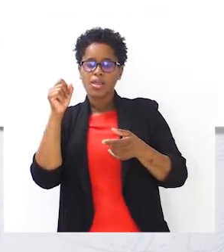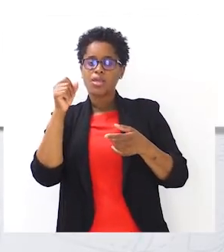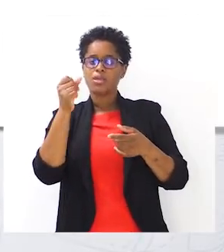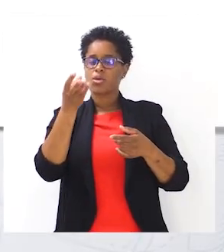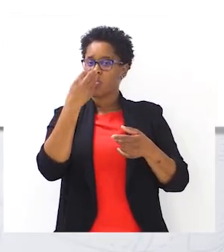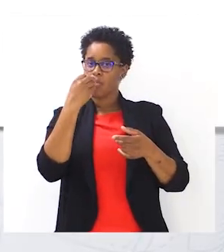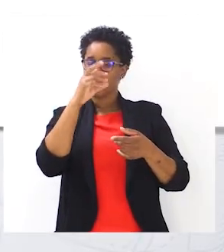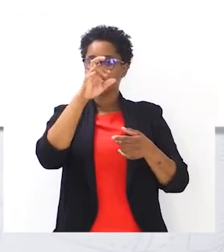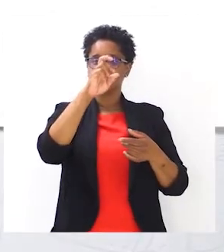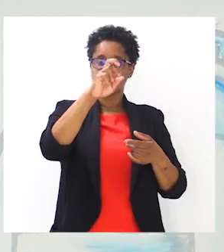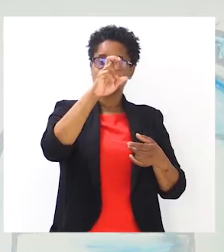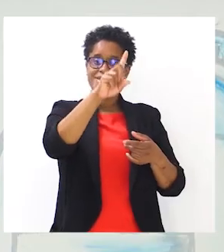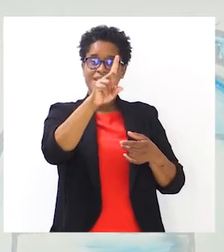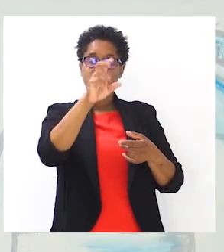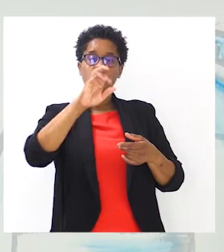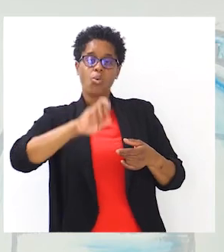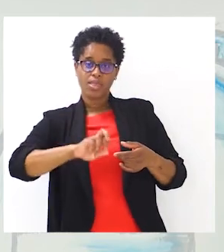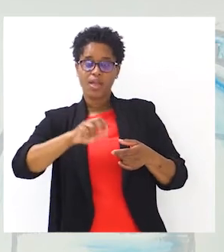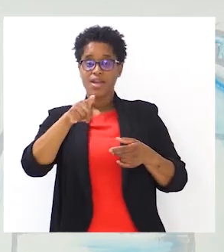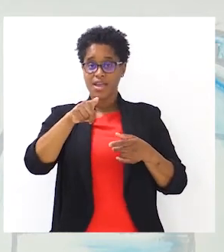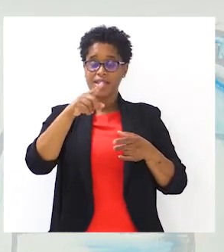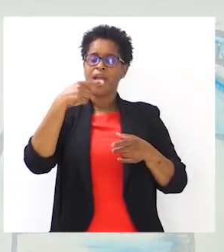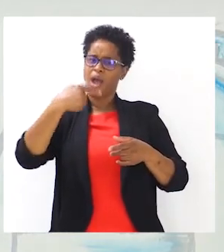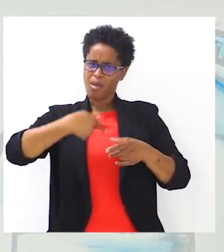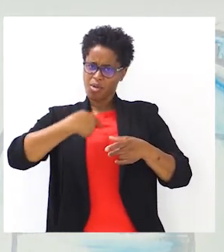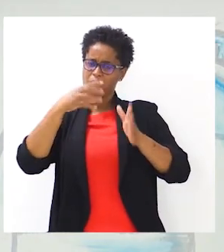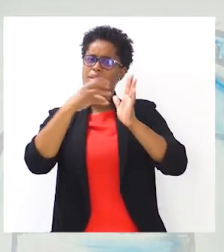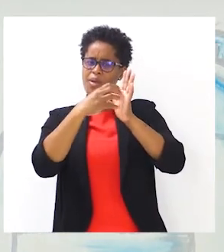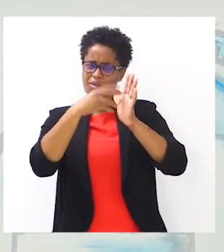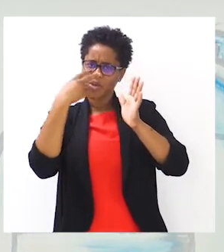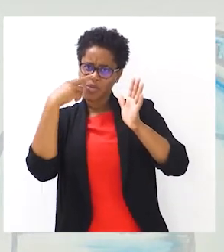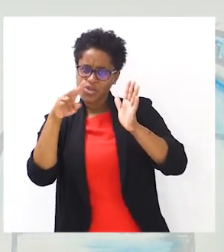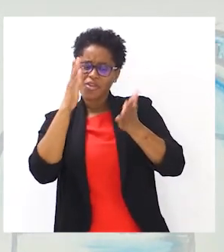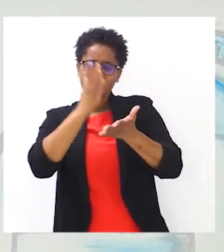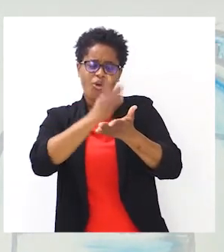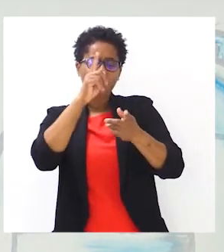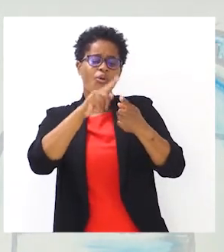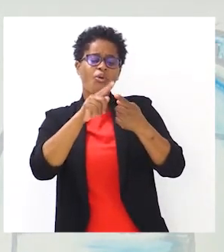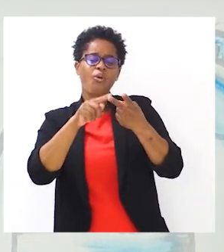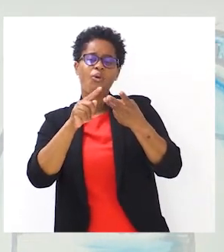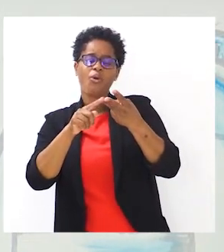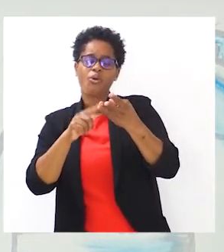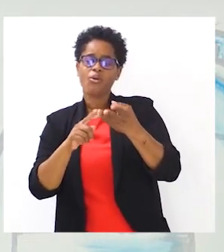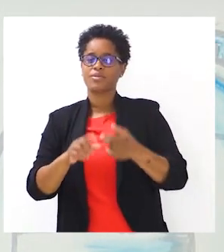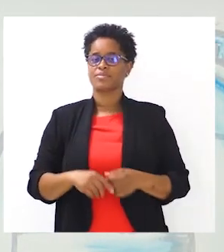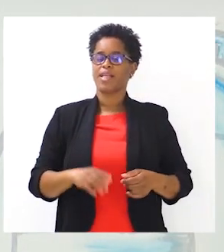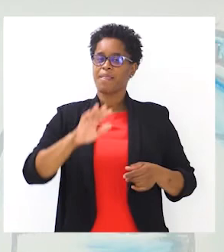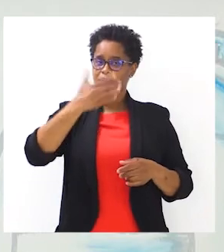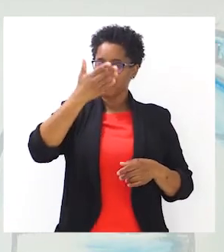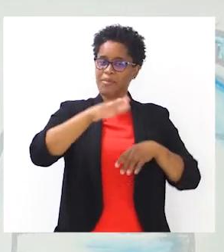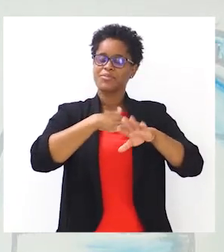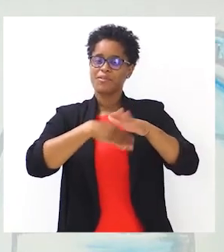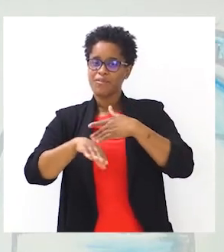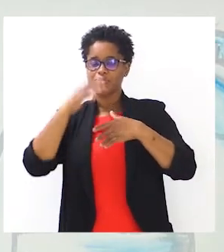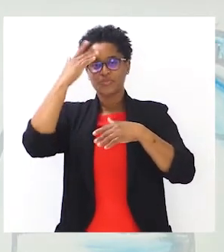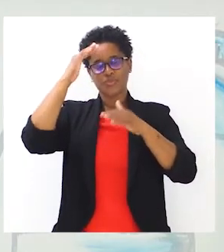6/8. Aqui, a própria imagem está a mostrar. É só contar. Vamos primeiro representar